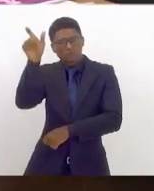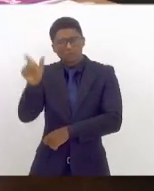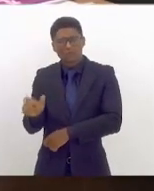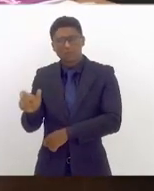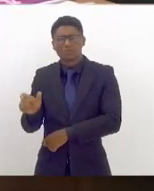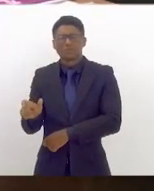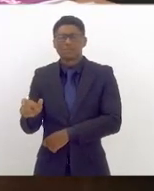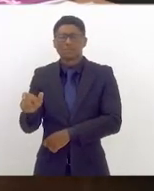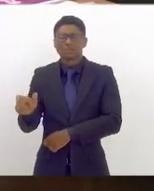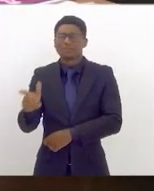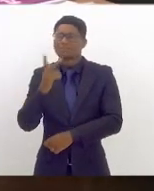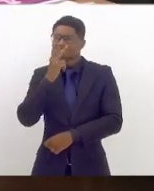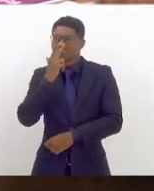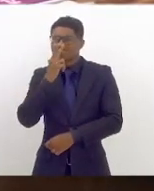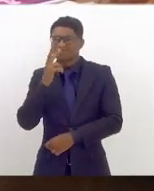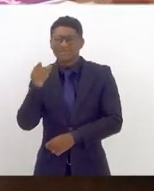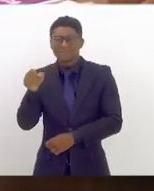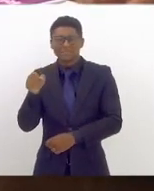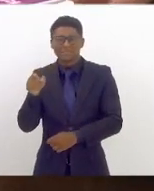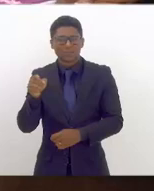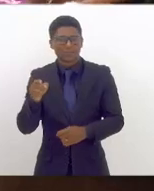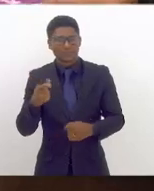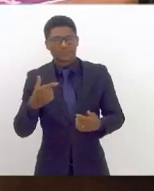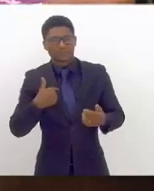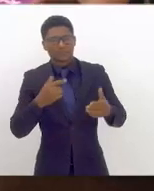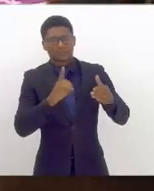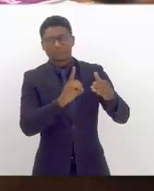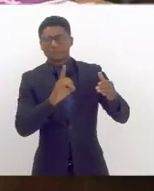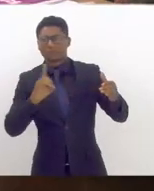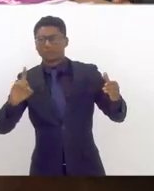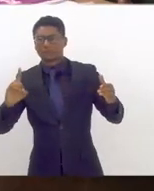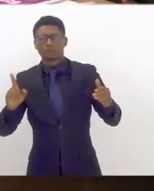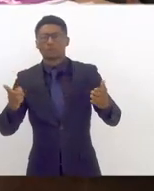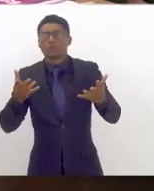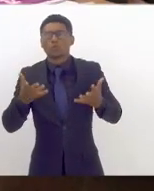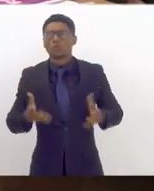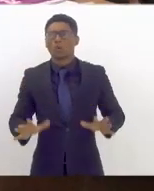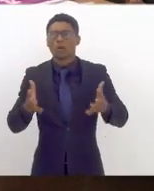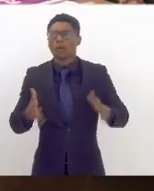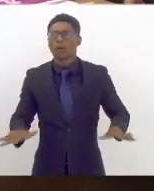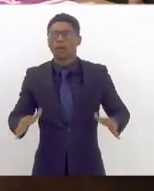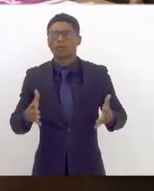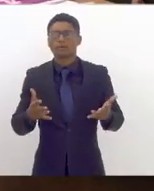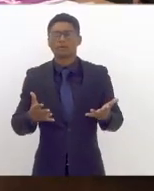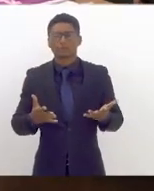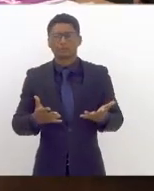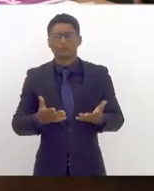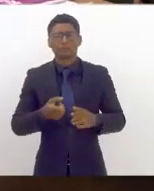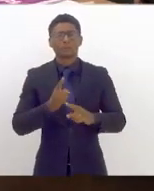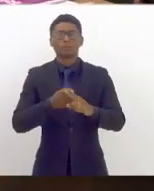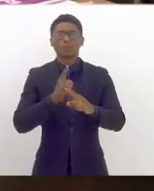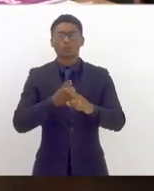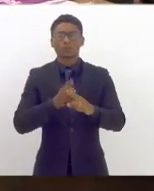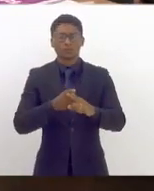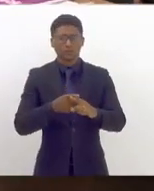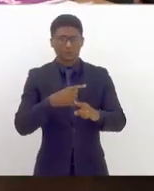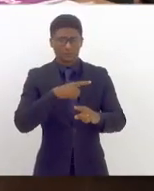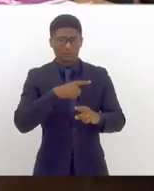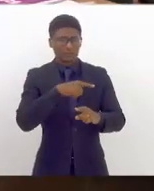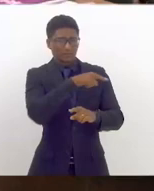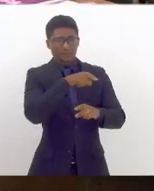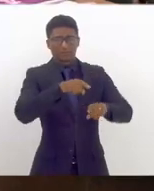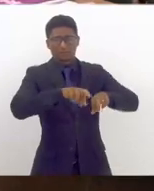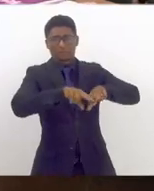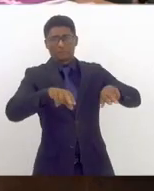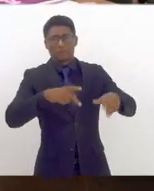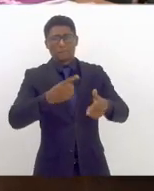afasta o bom gestor muitos gestores não querem vir para a vida pública fruto dessas dessas questões